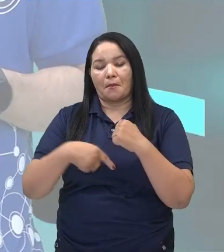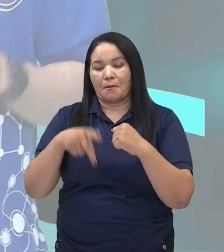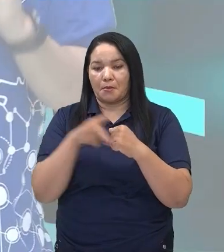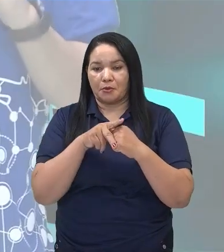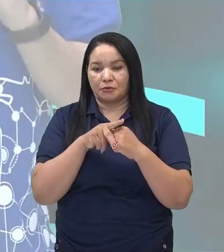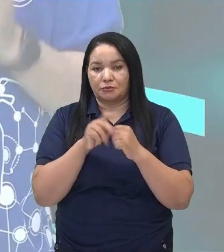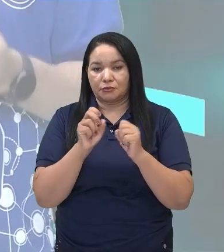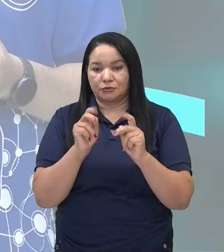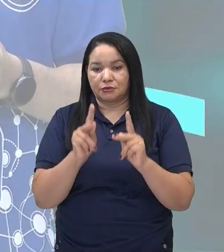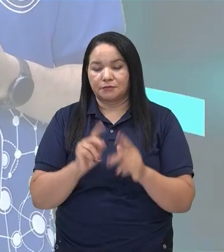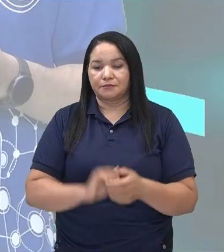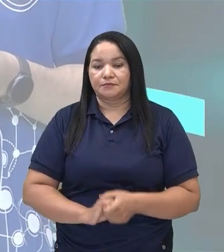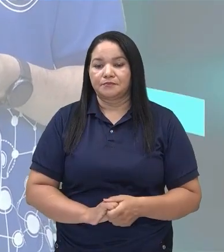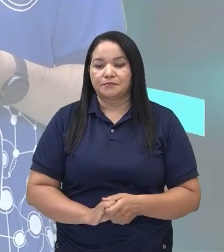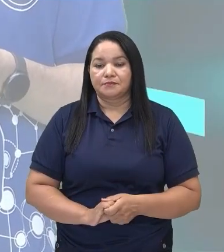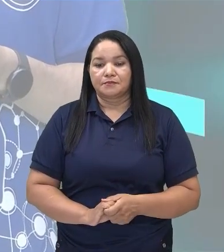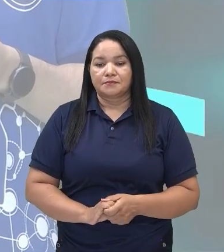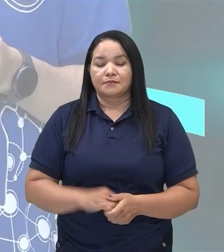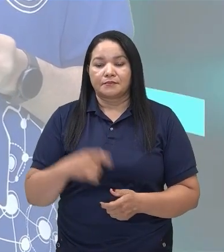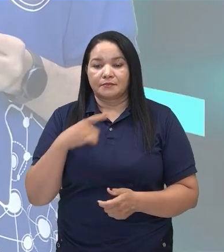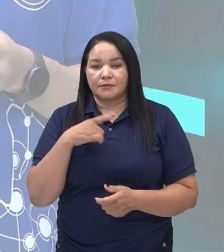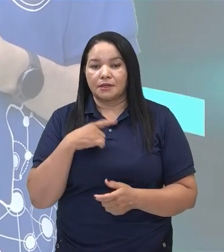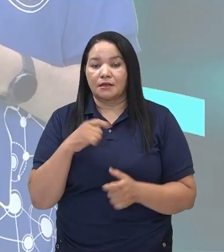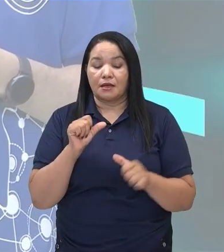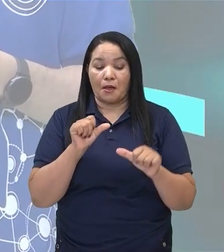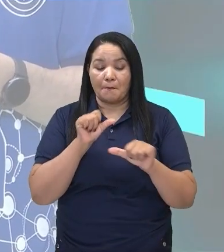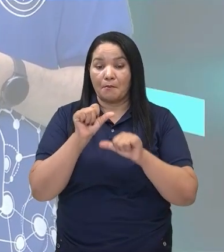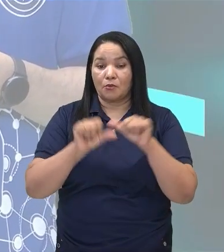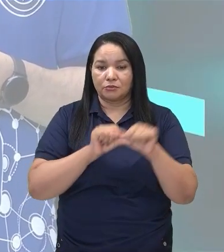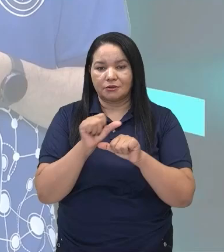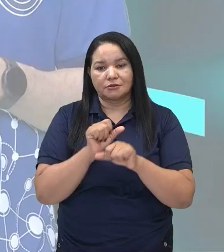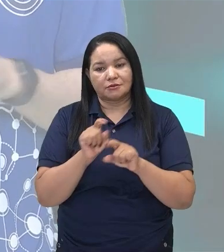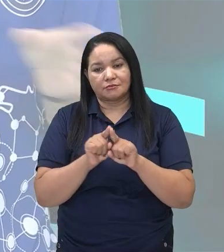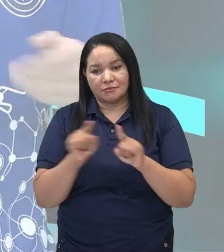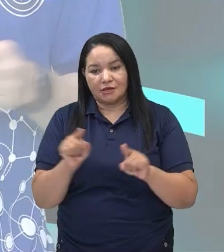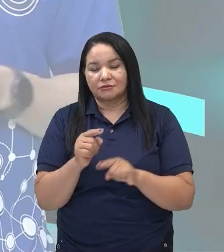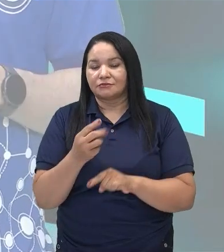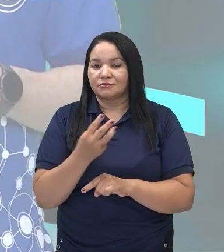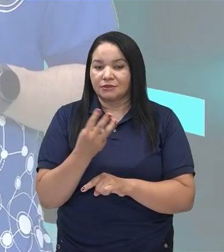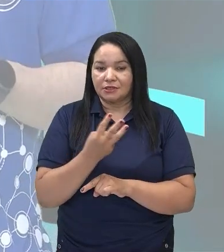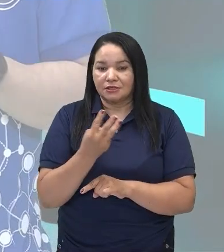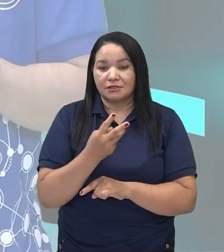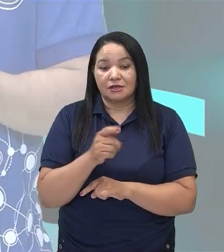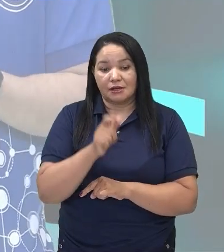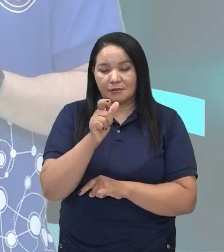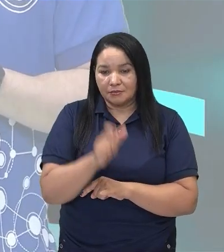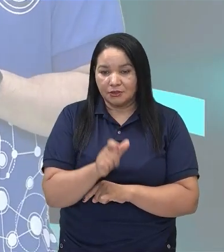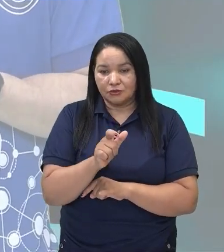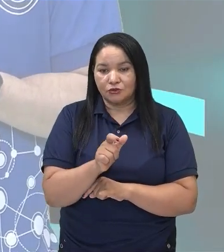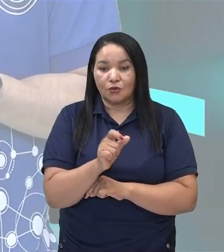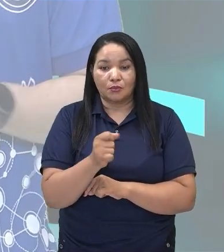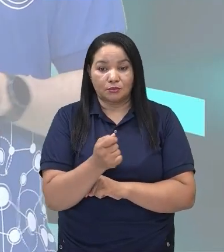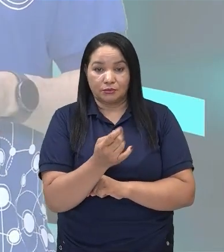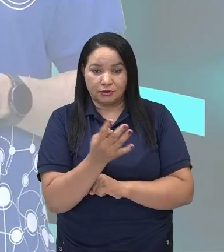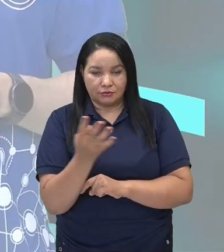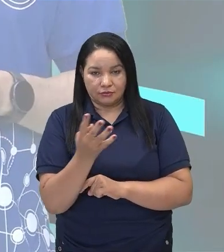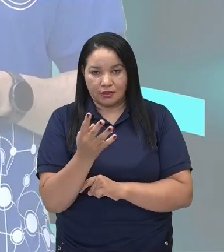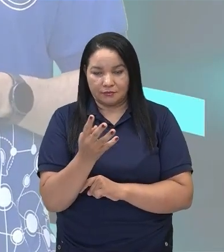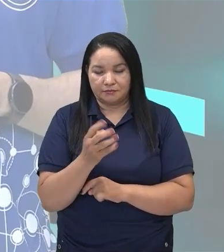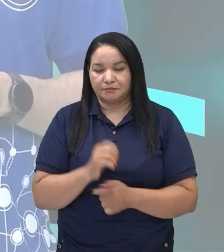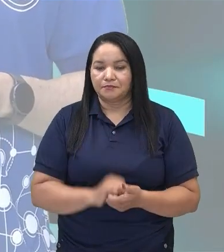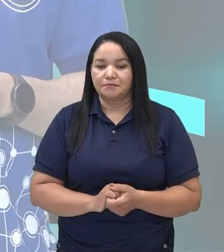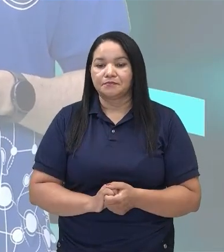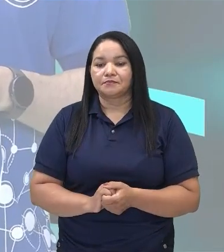tá bom? Então, nós temos essa mudança, mas continua sendo terceira pessoa do singular, o que justifica a presença do is. Agora,